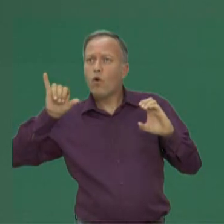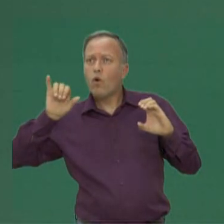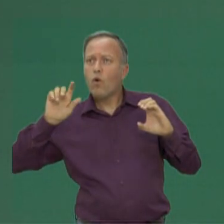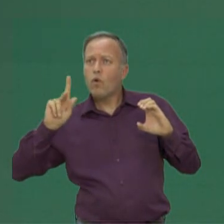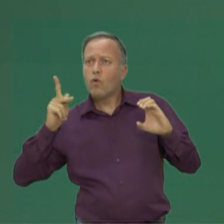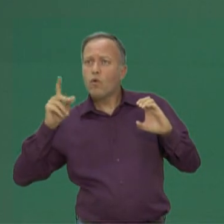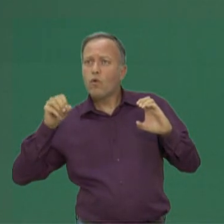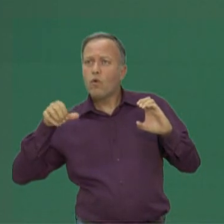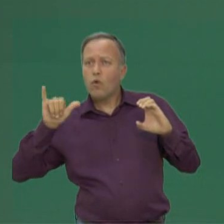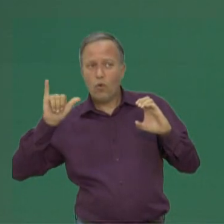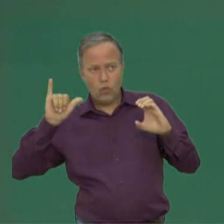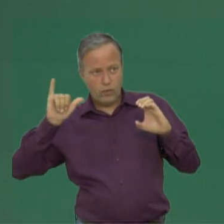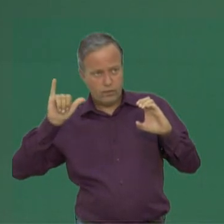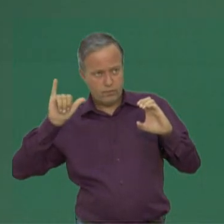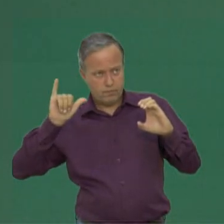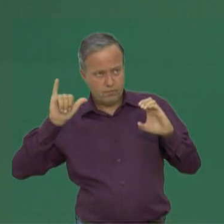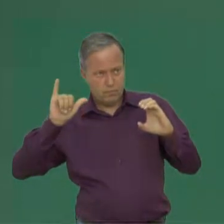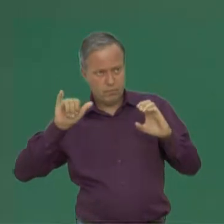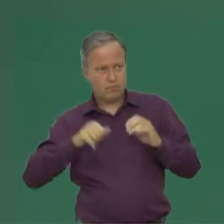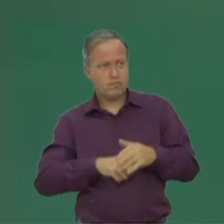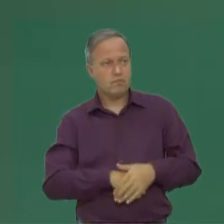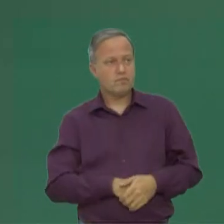temos H-O.